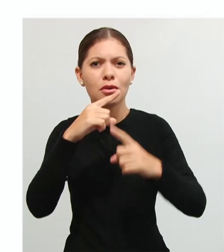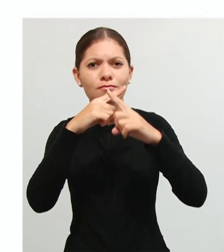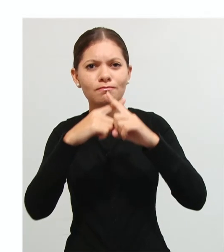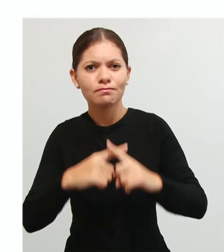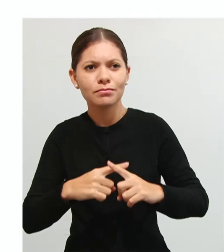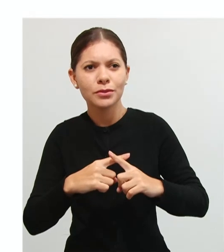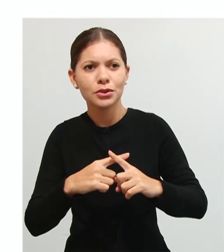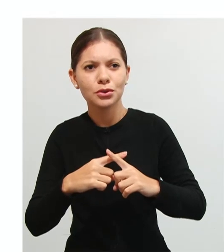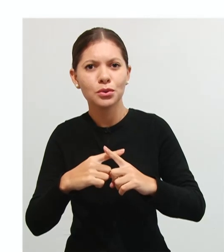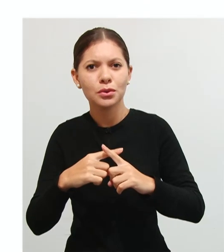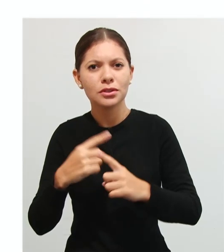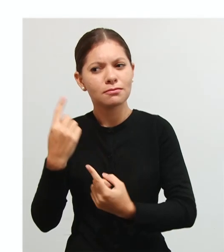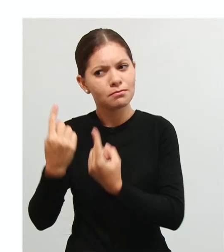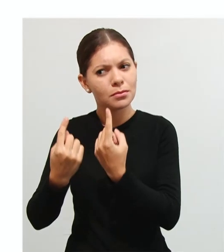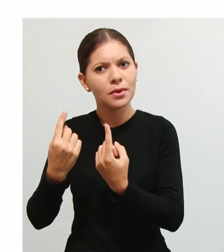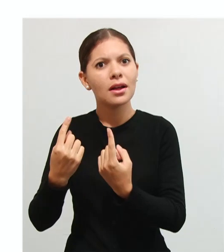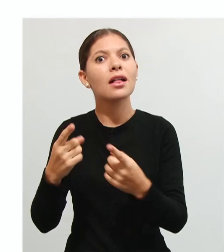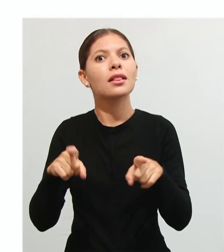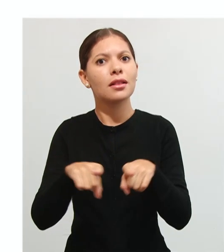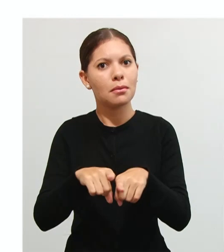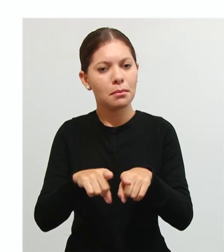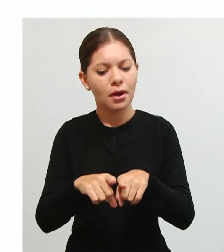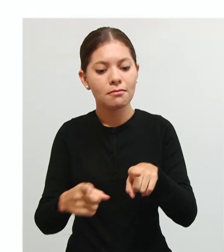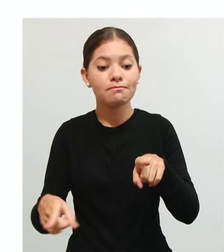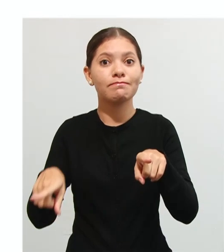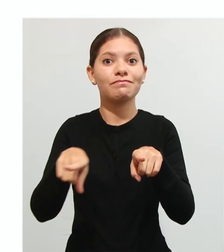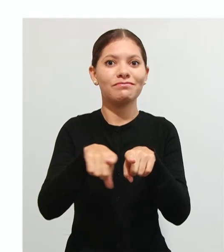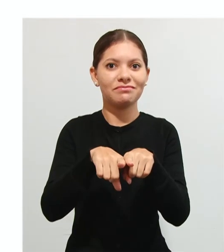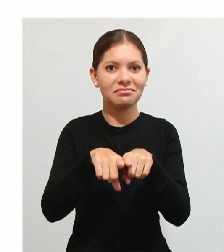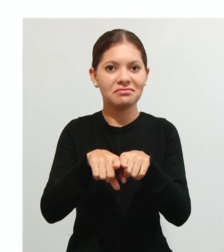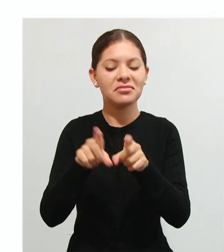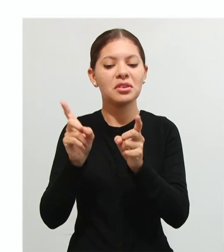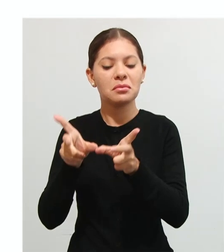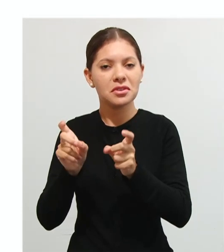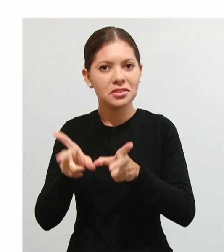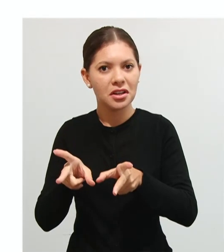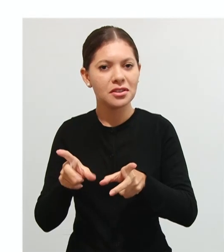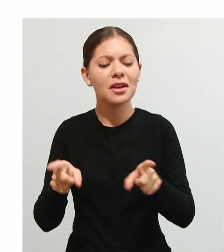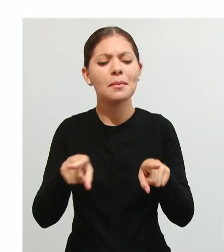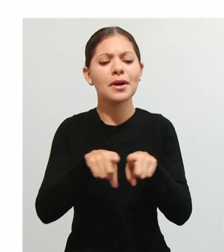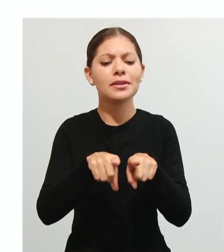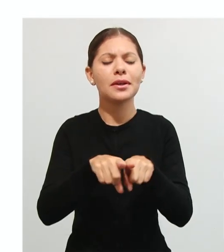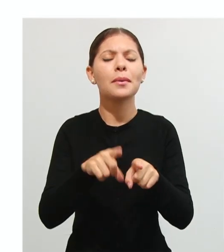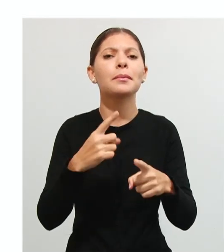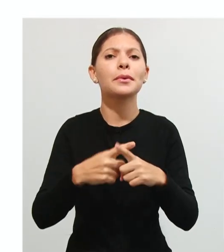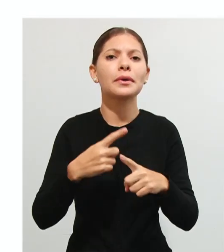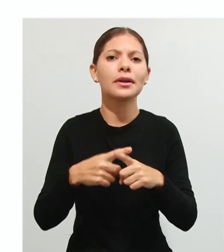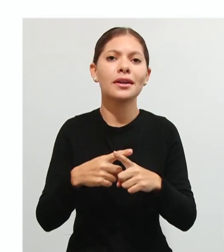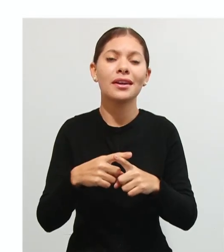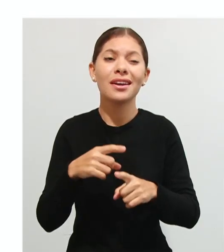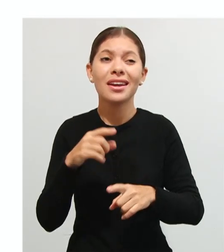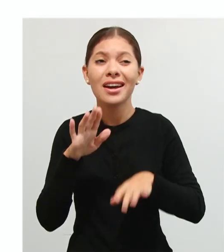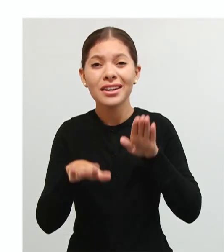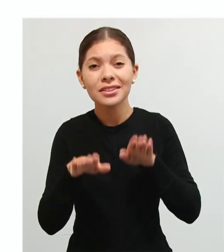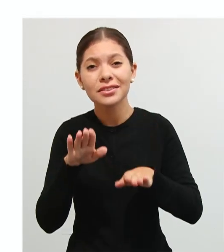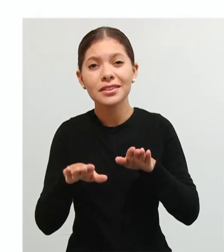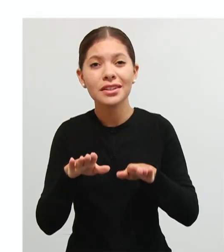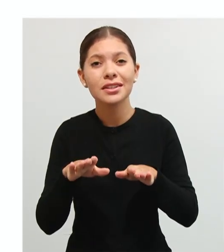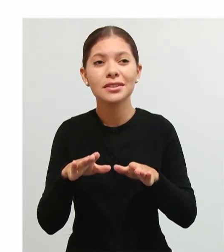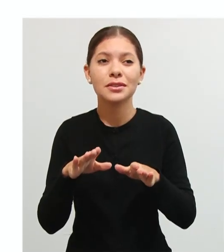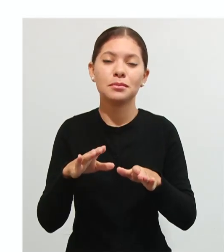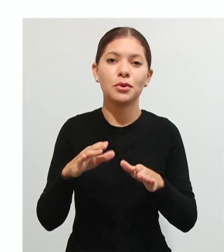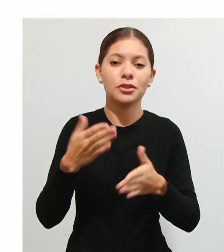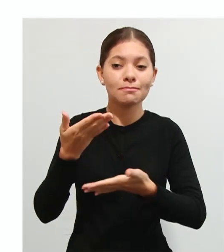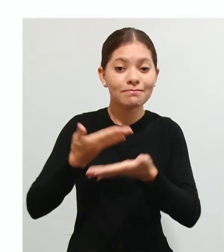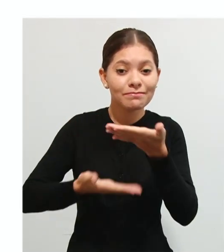mercado, mas também são parceiros comerciais. São parceiros porque, em determinados momentos, eles podem